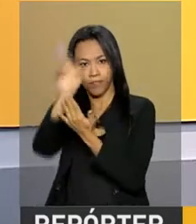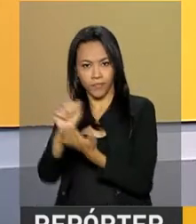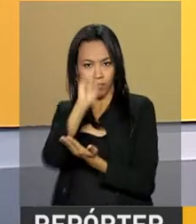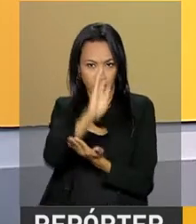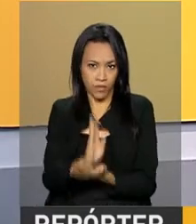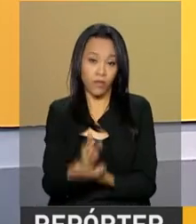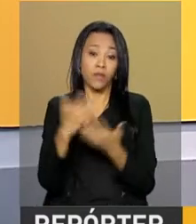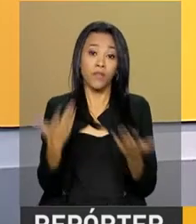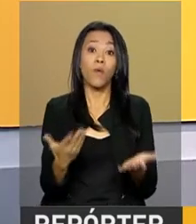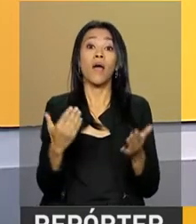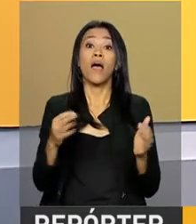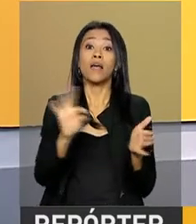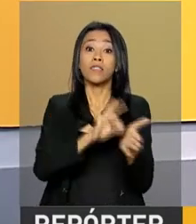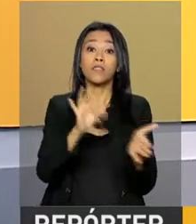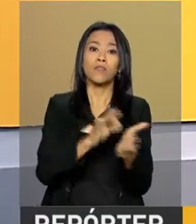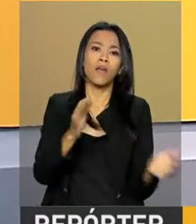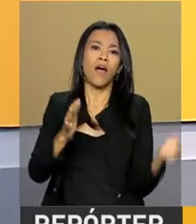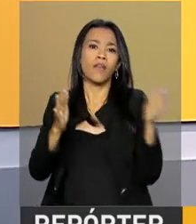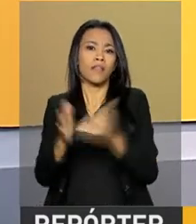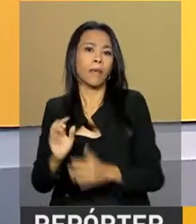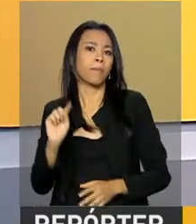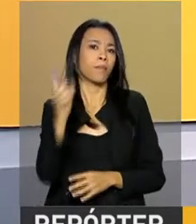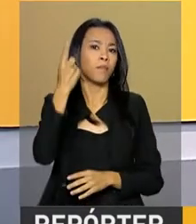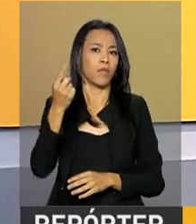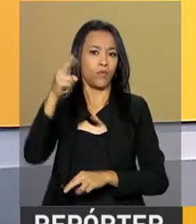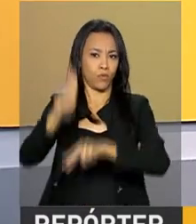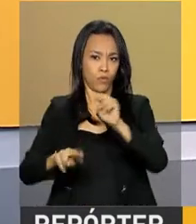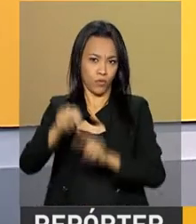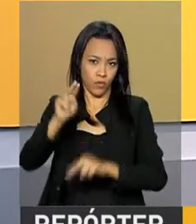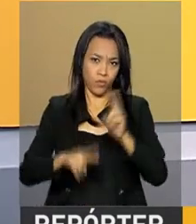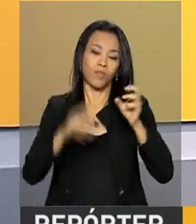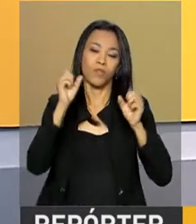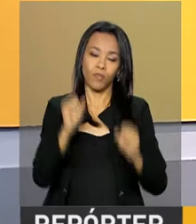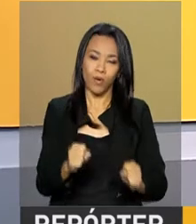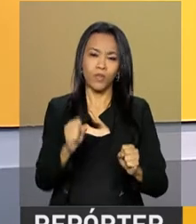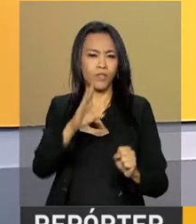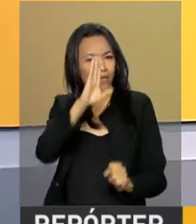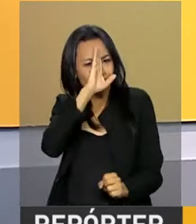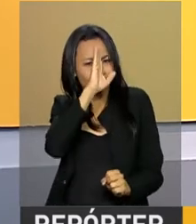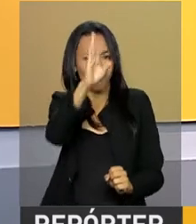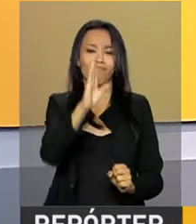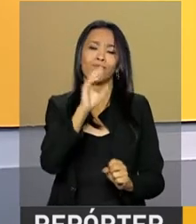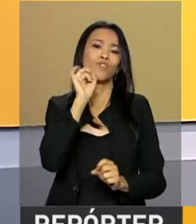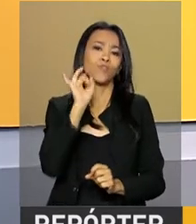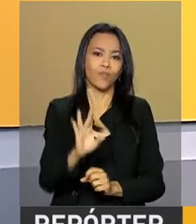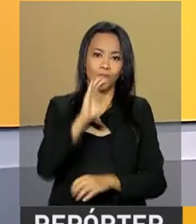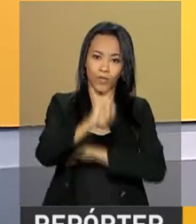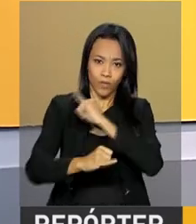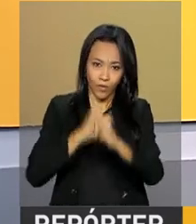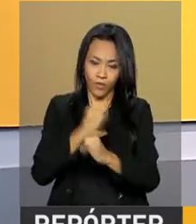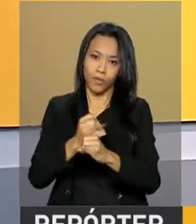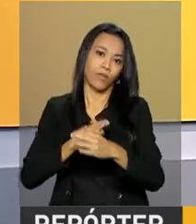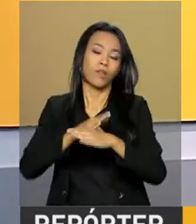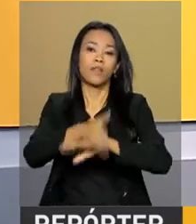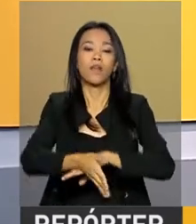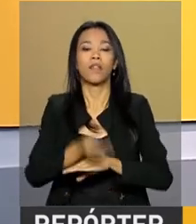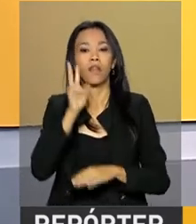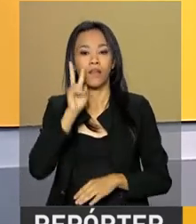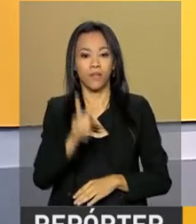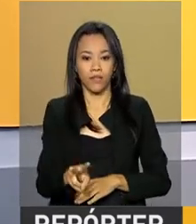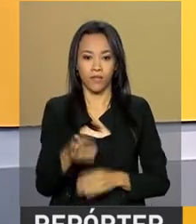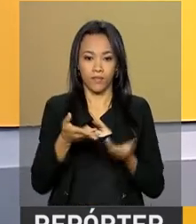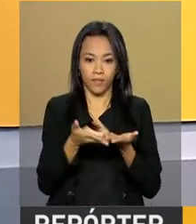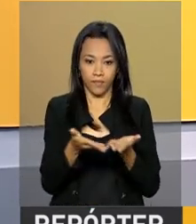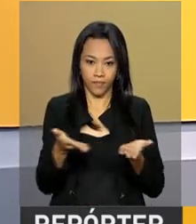vão até o dia 1º de junho e devem ser feitas exclusivamente pela internet na página